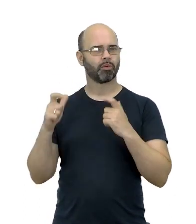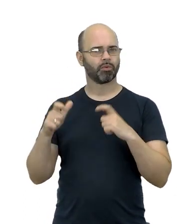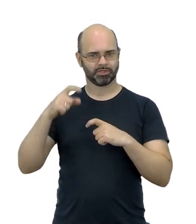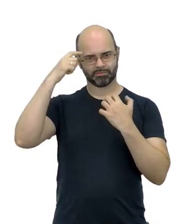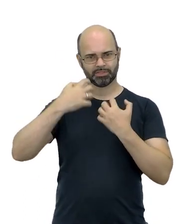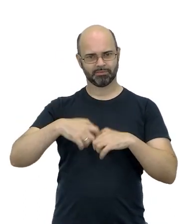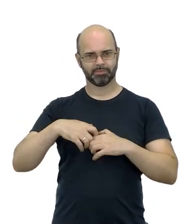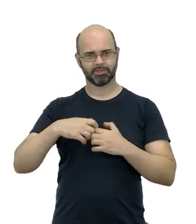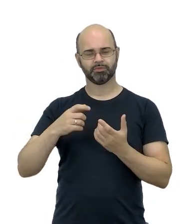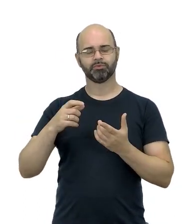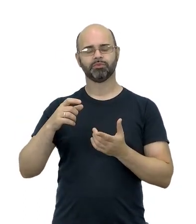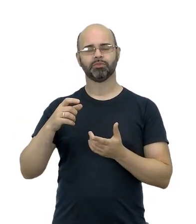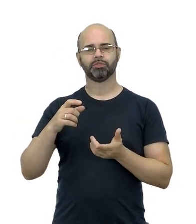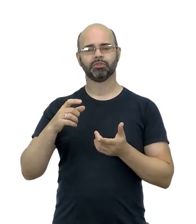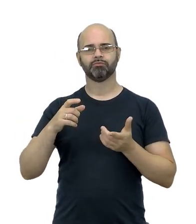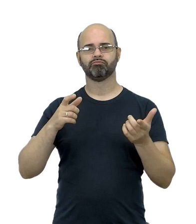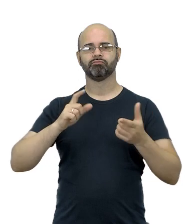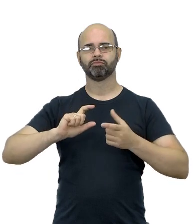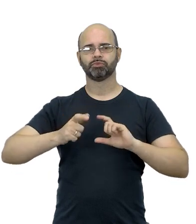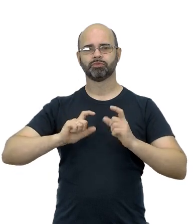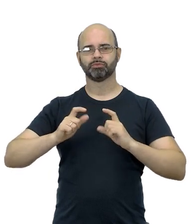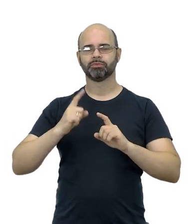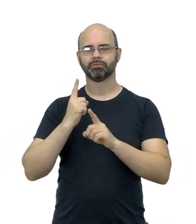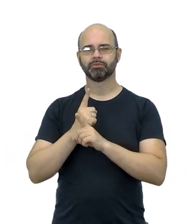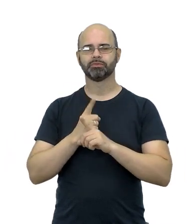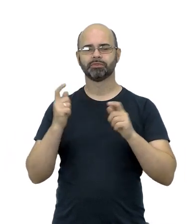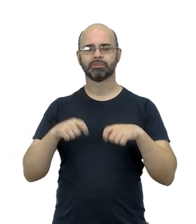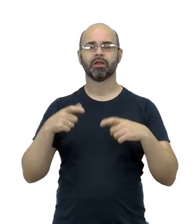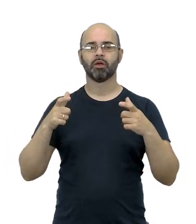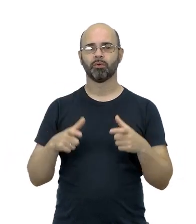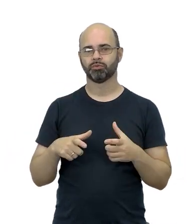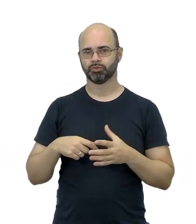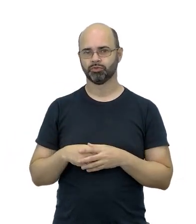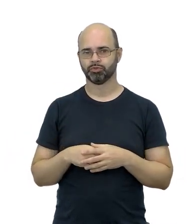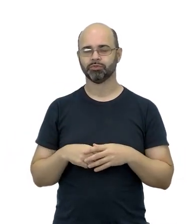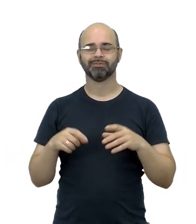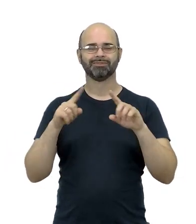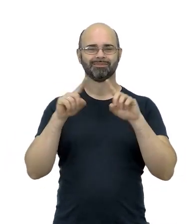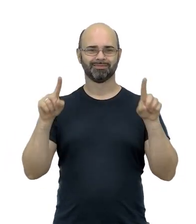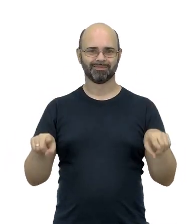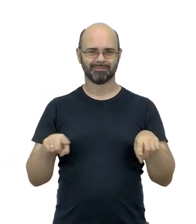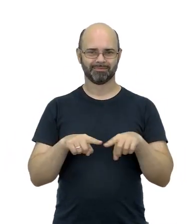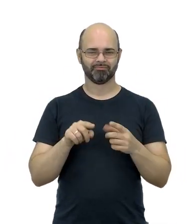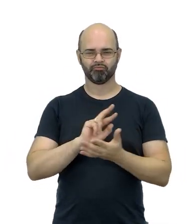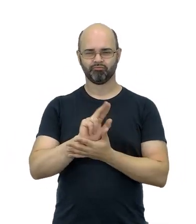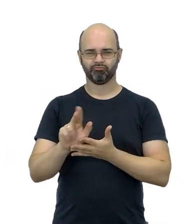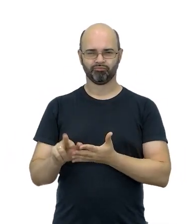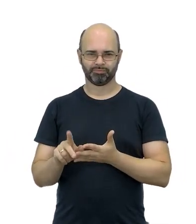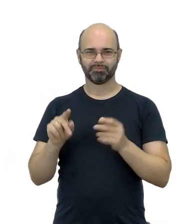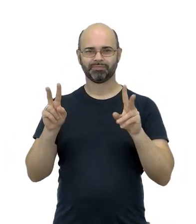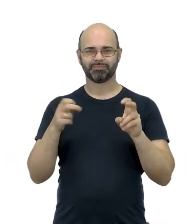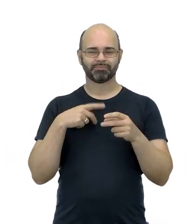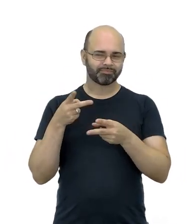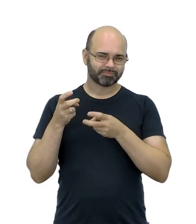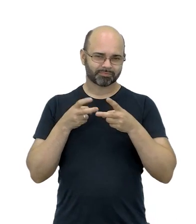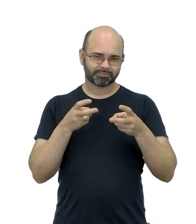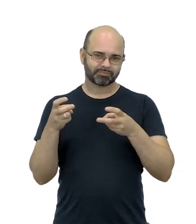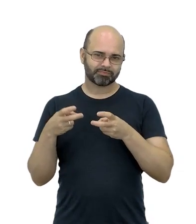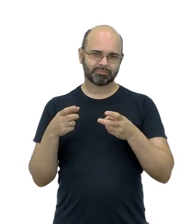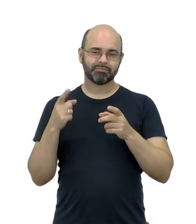pensamento geométrico, observando as figuras que a gente acabou de falar agora pelo reconhecimento, não é?